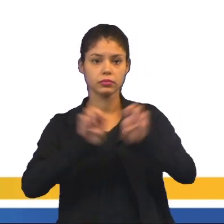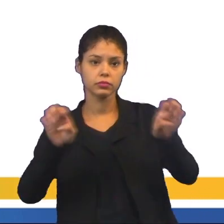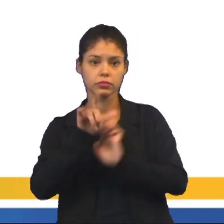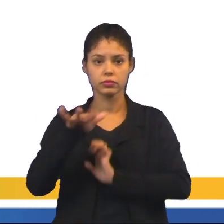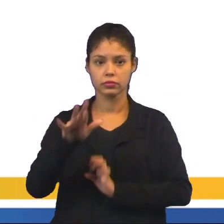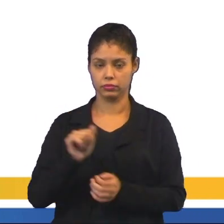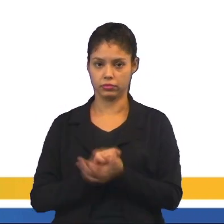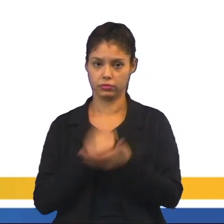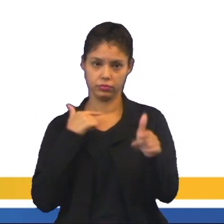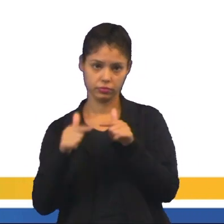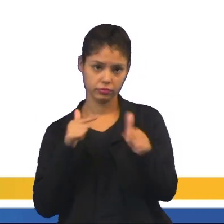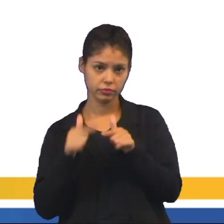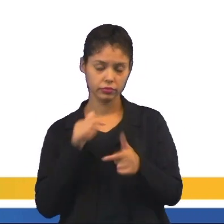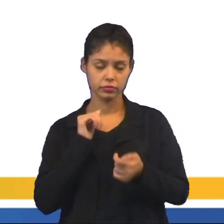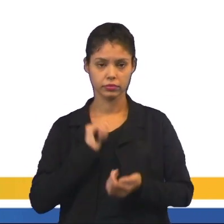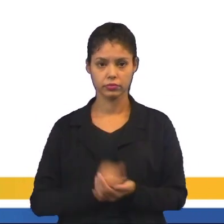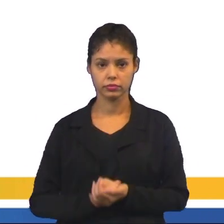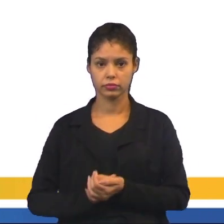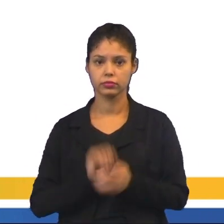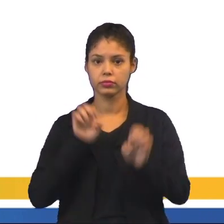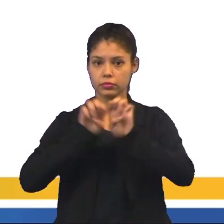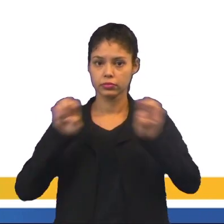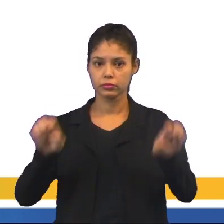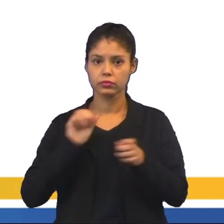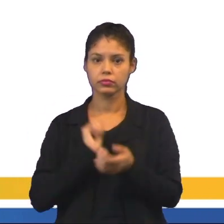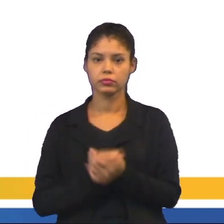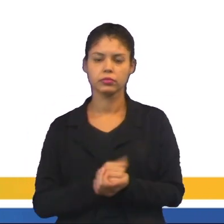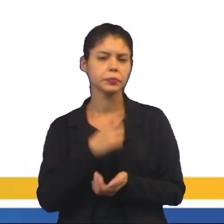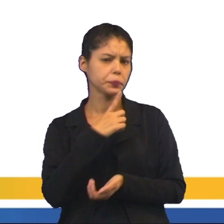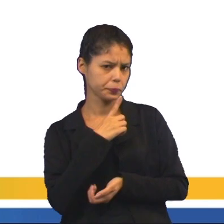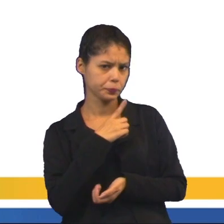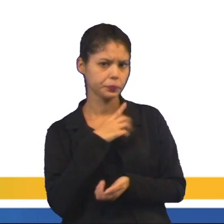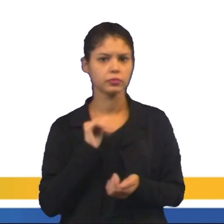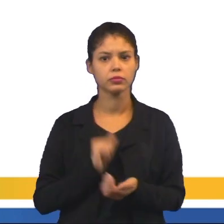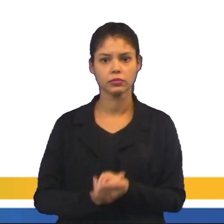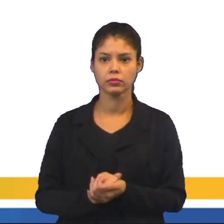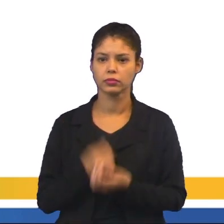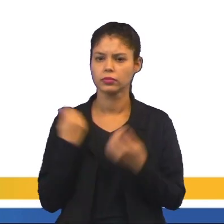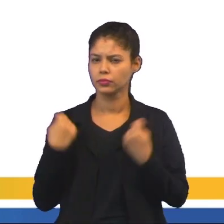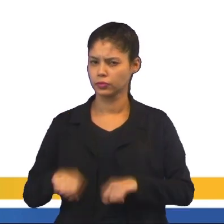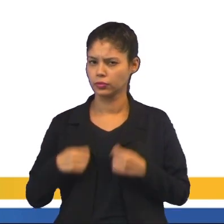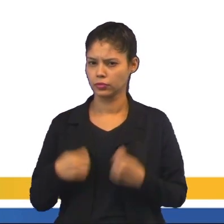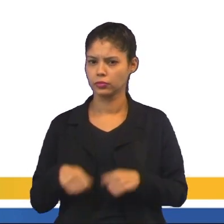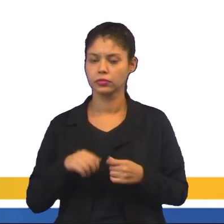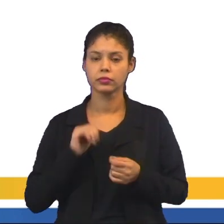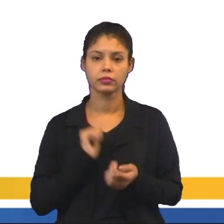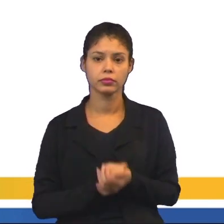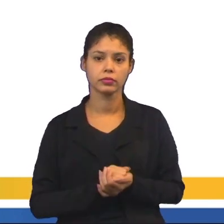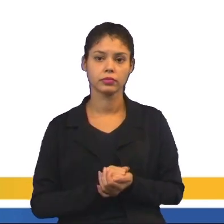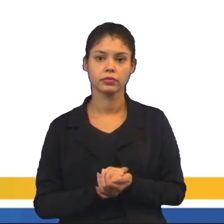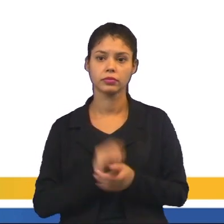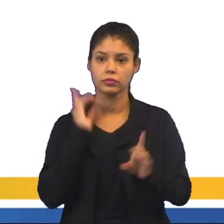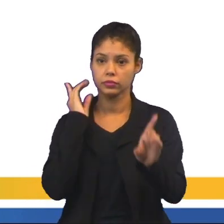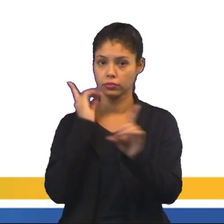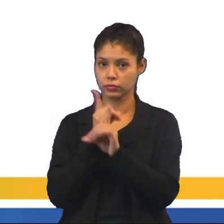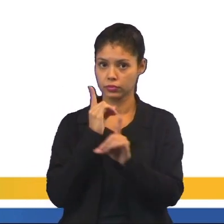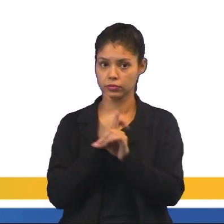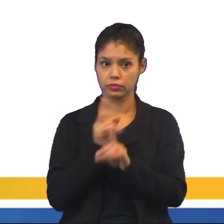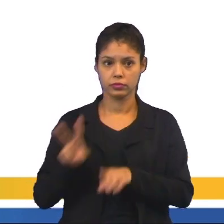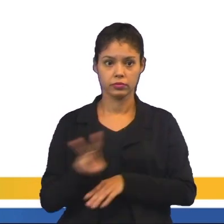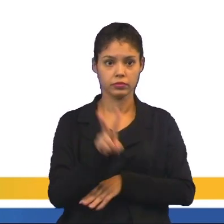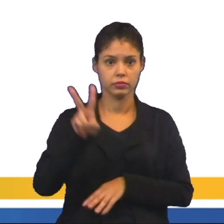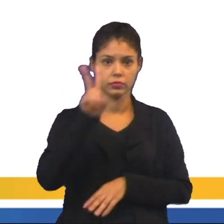A equação linear, tá? O trabalho com equações existe devido à necessidade